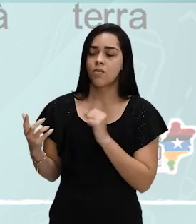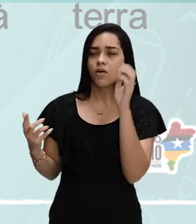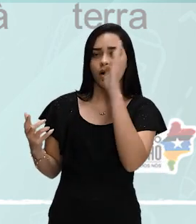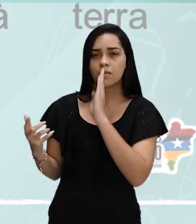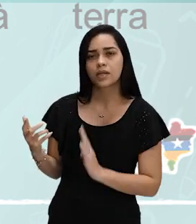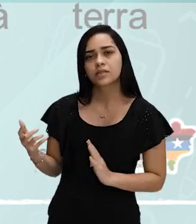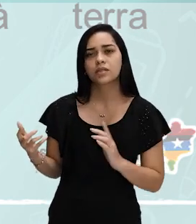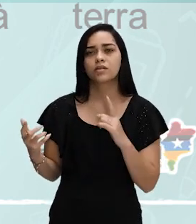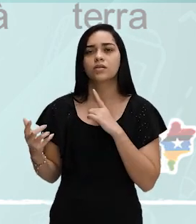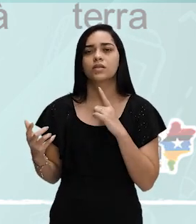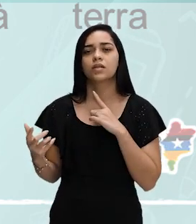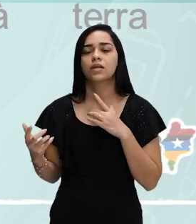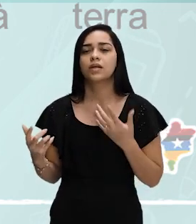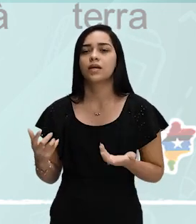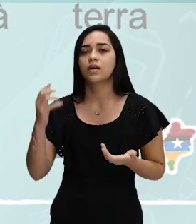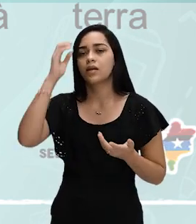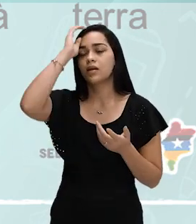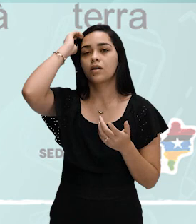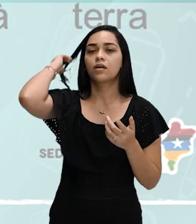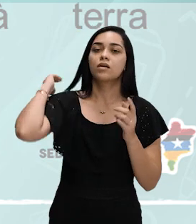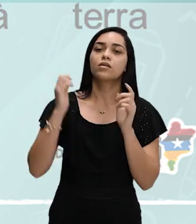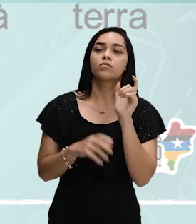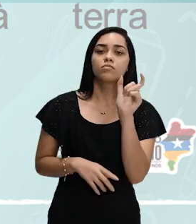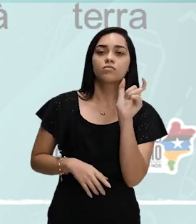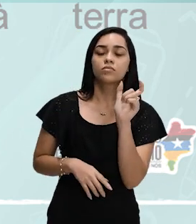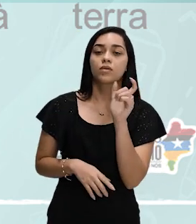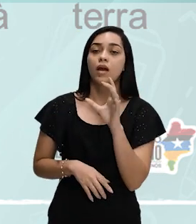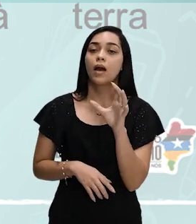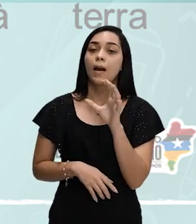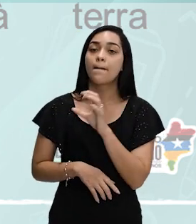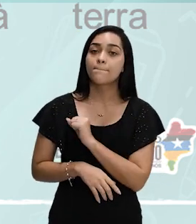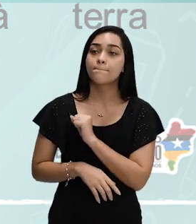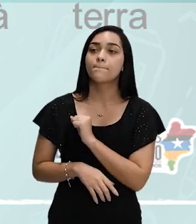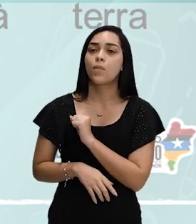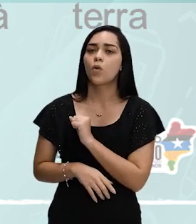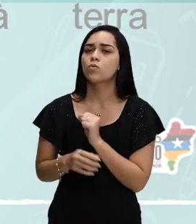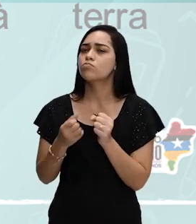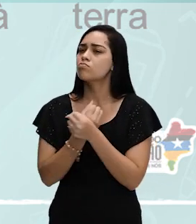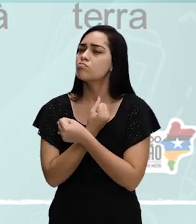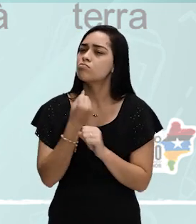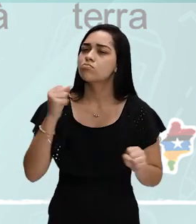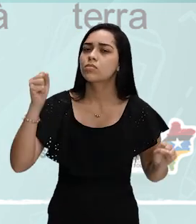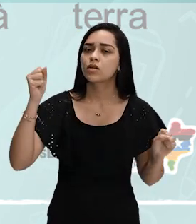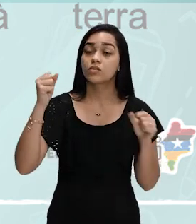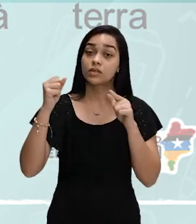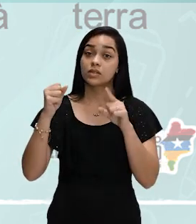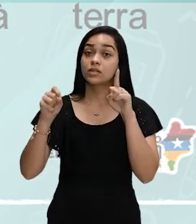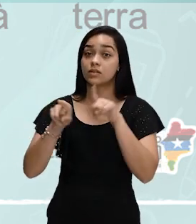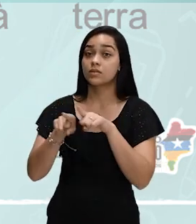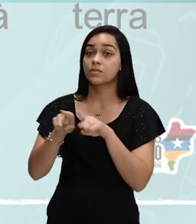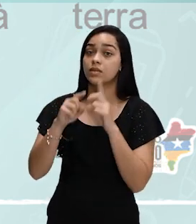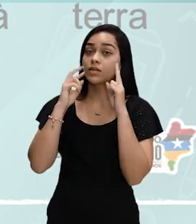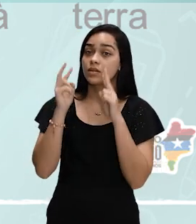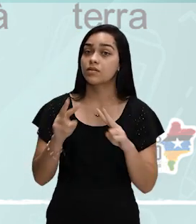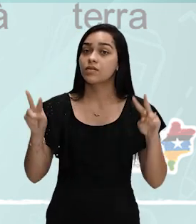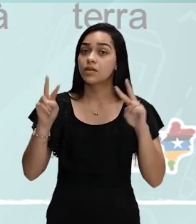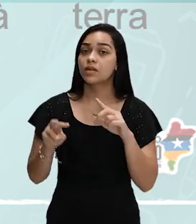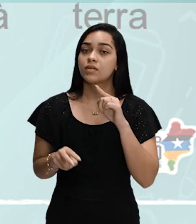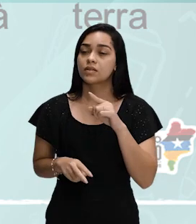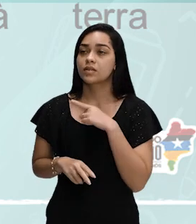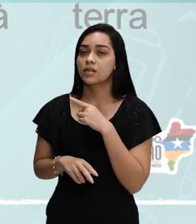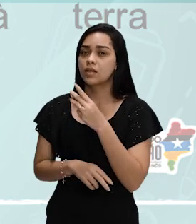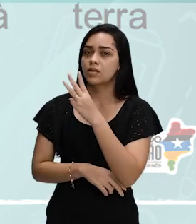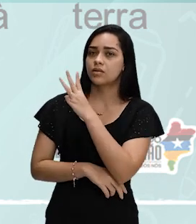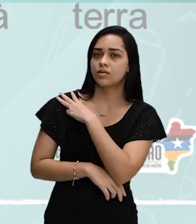Brasil. Como o termo está aqui, tá? O amor exacerbado. Você vai ver também quando você estiver